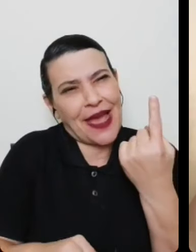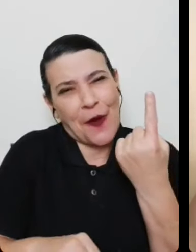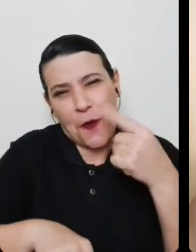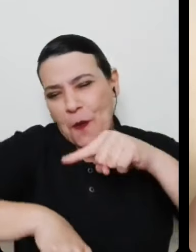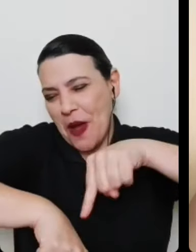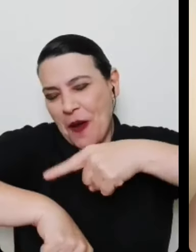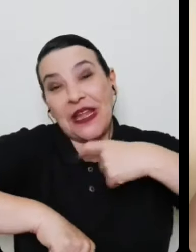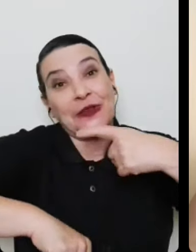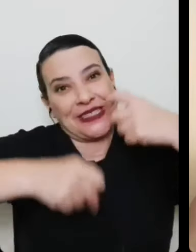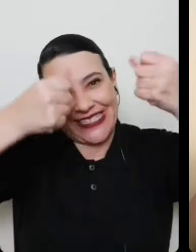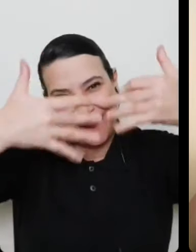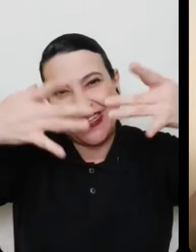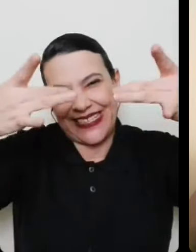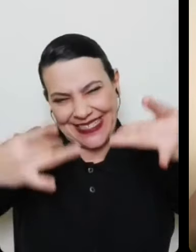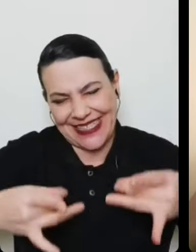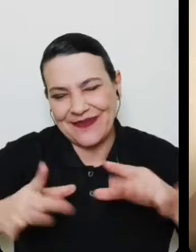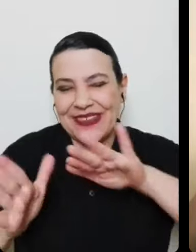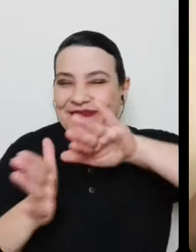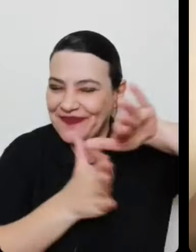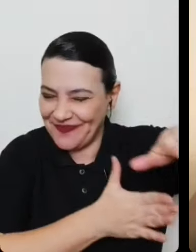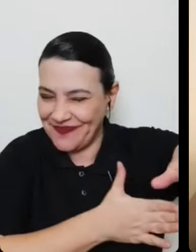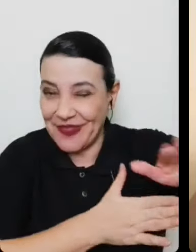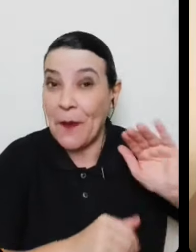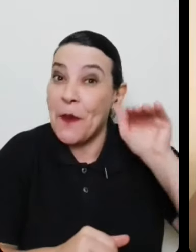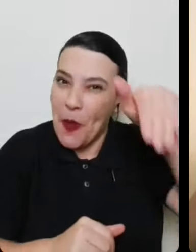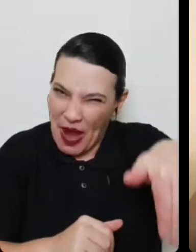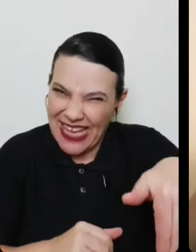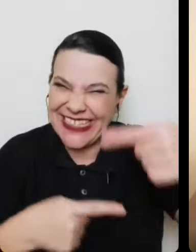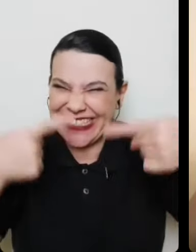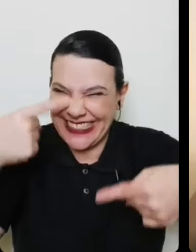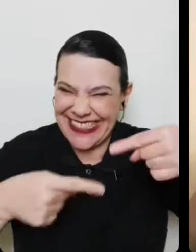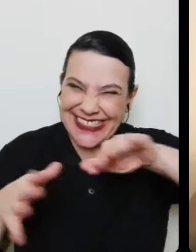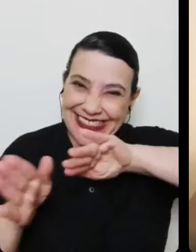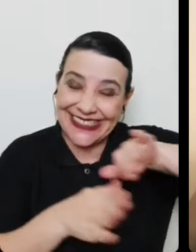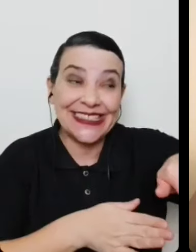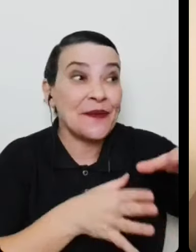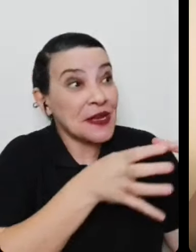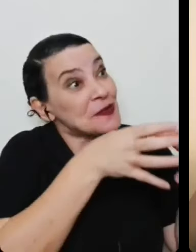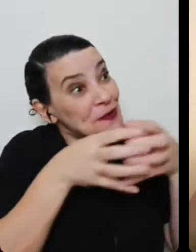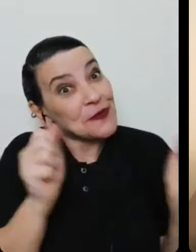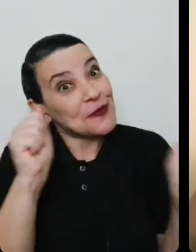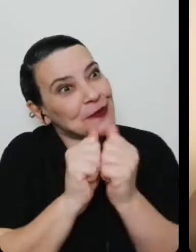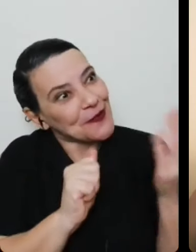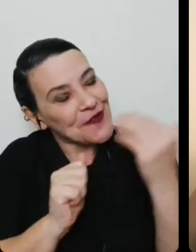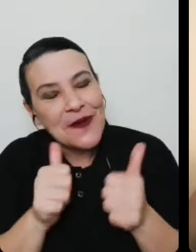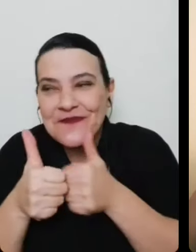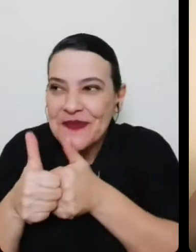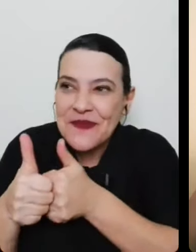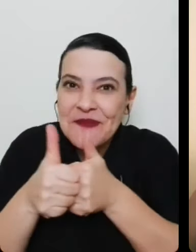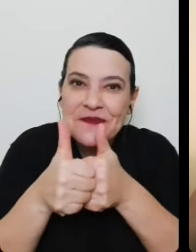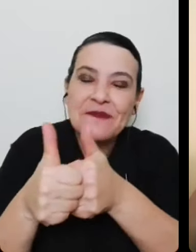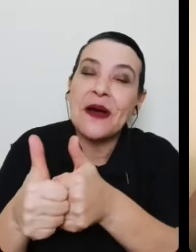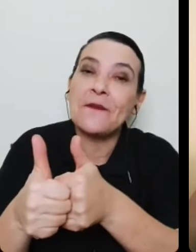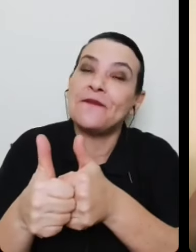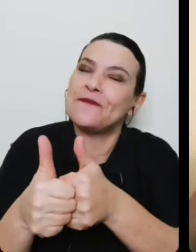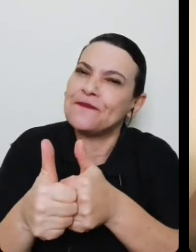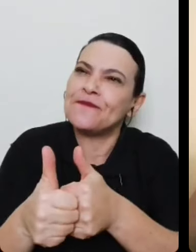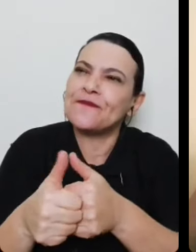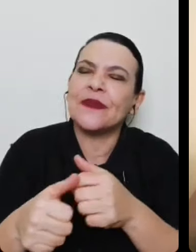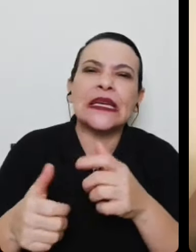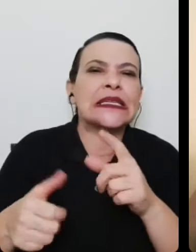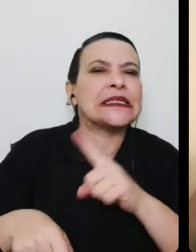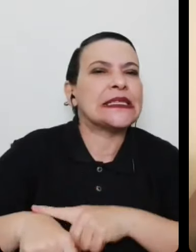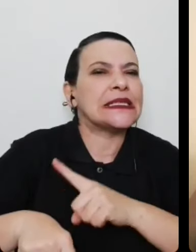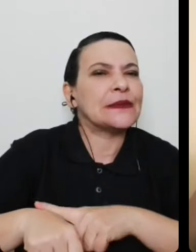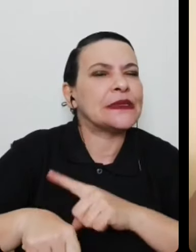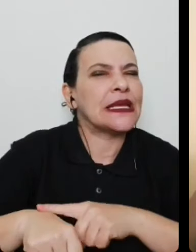Mas, pulando essa questão polêmica, o fato é que ela levava as turmas lá, né? E aí, no momento que